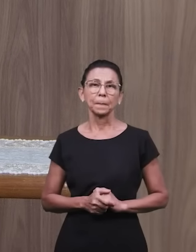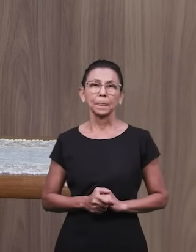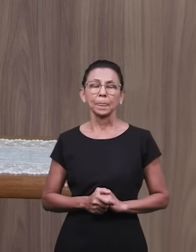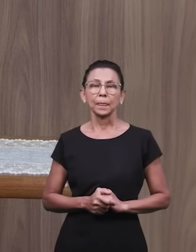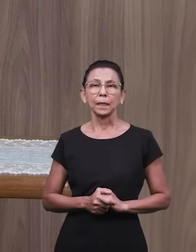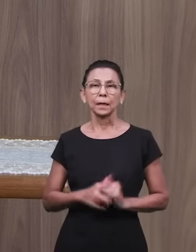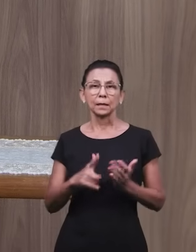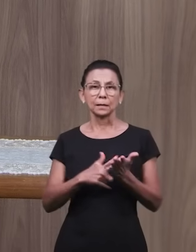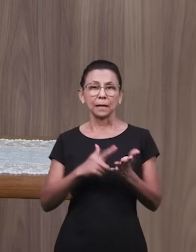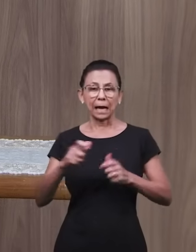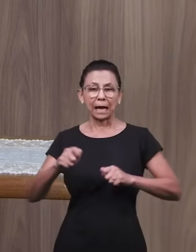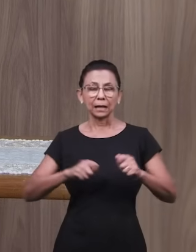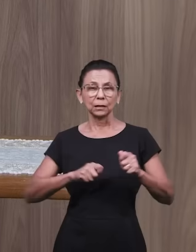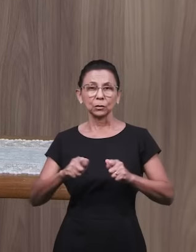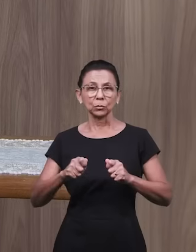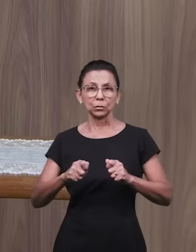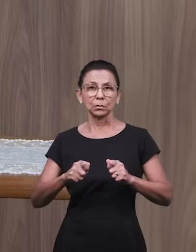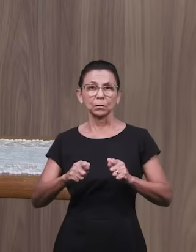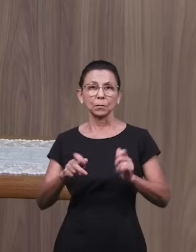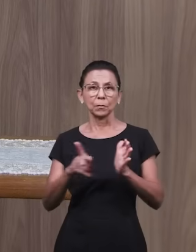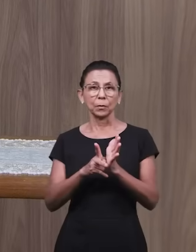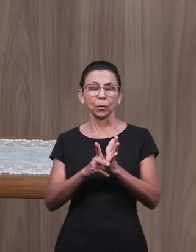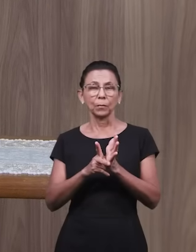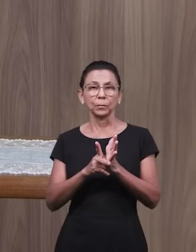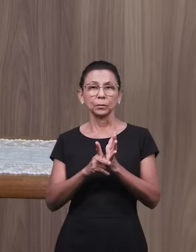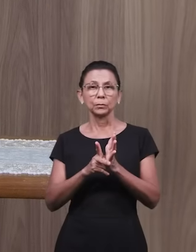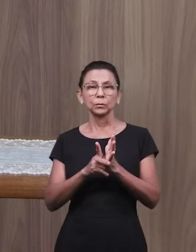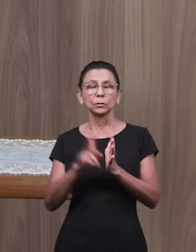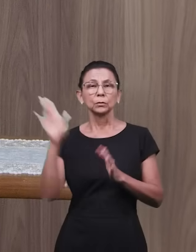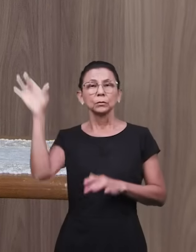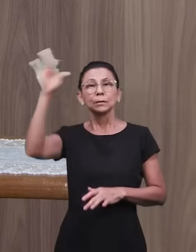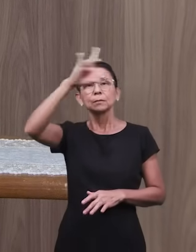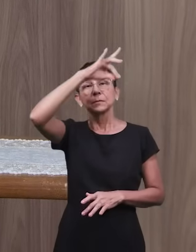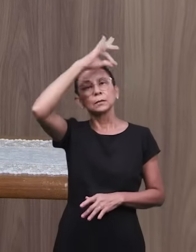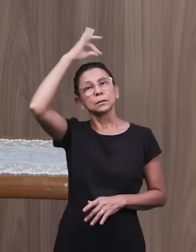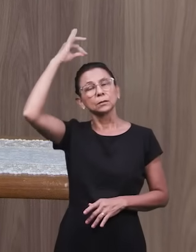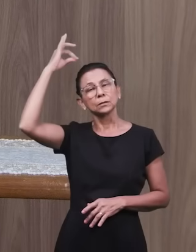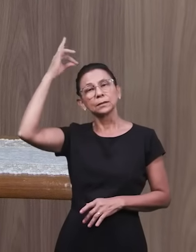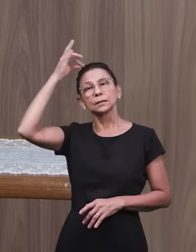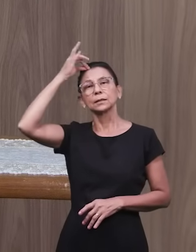os atos do Espírito Santo na vida da igreja do Senhor.